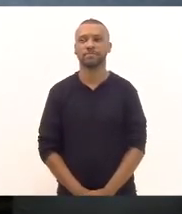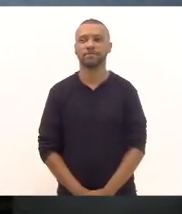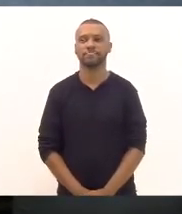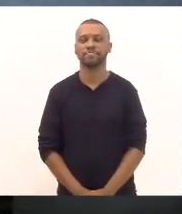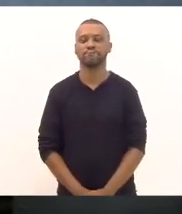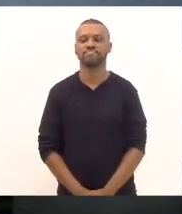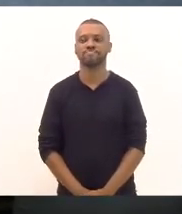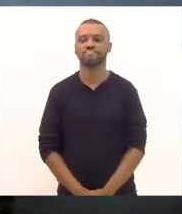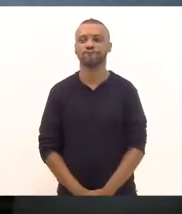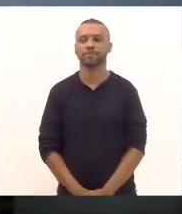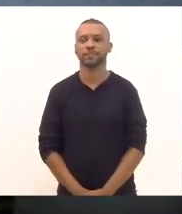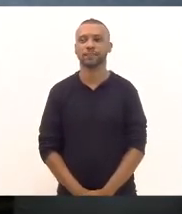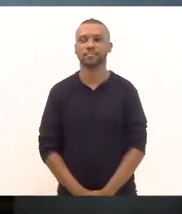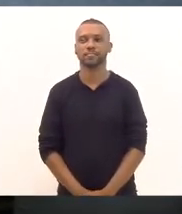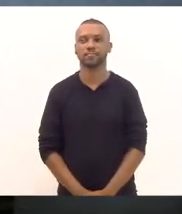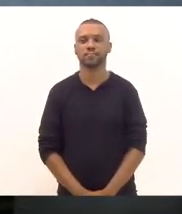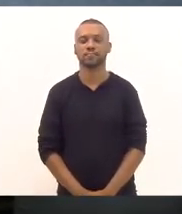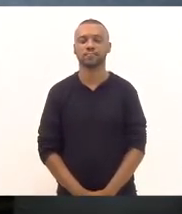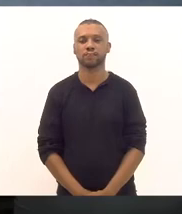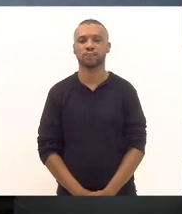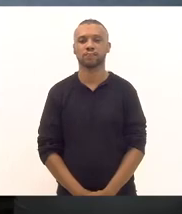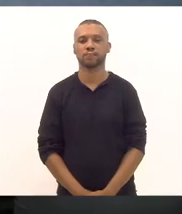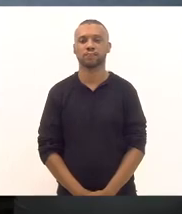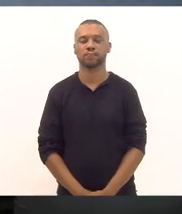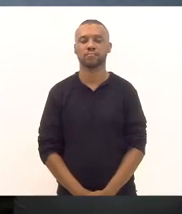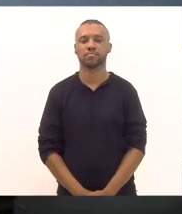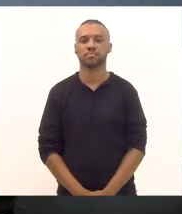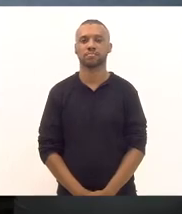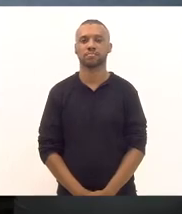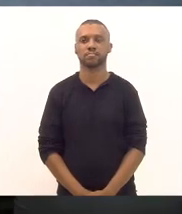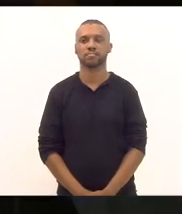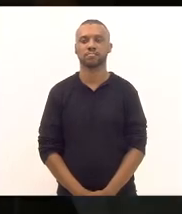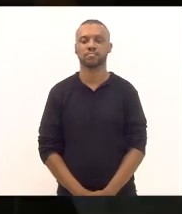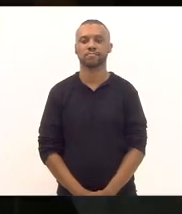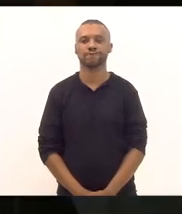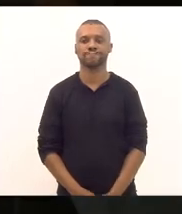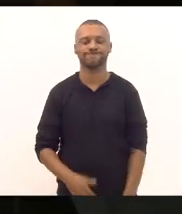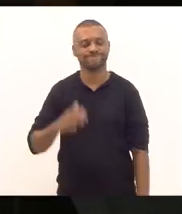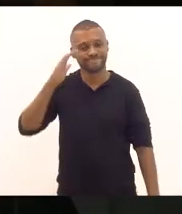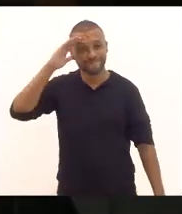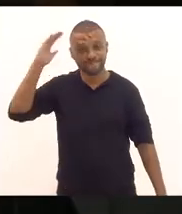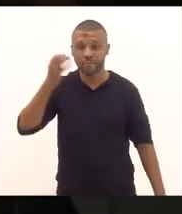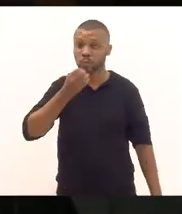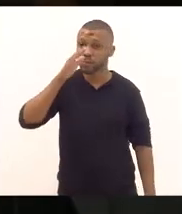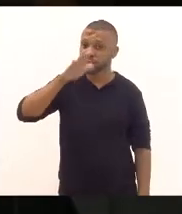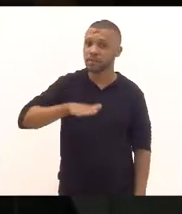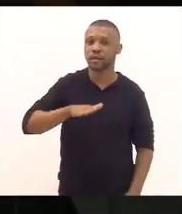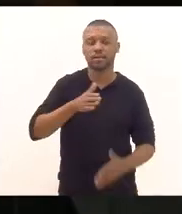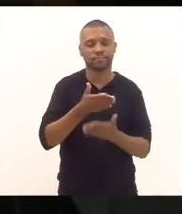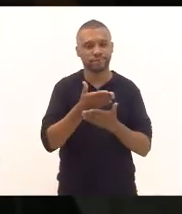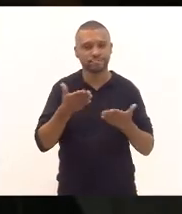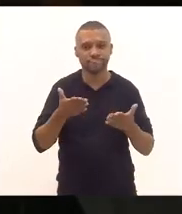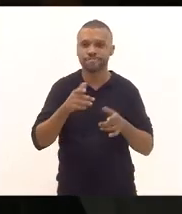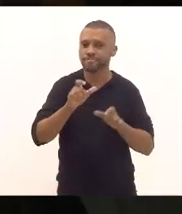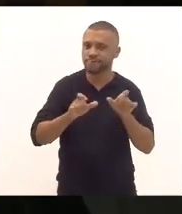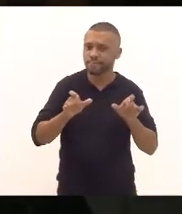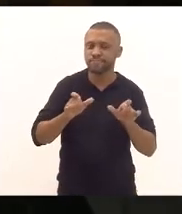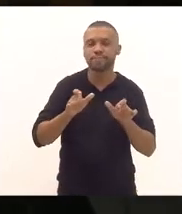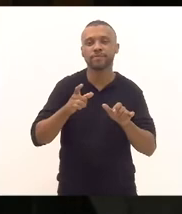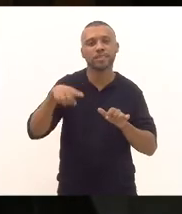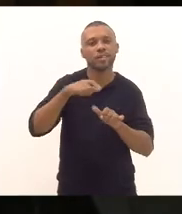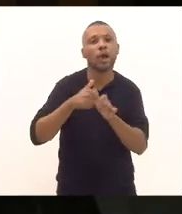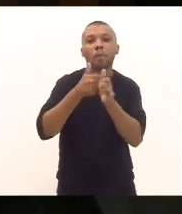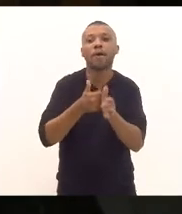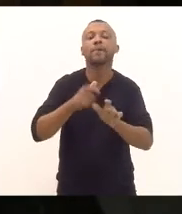G1 Oi boa tarde a todos e todos boa tarde Aquele que nos